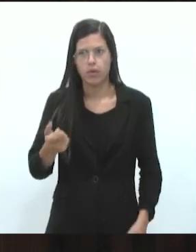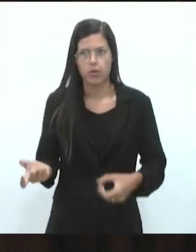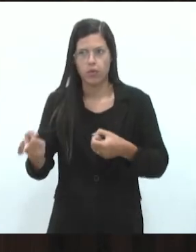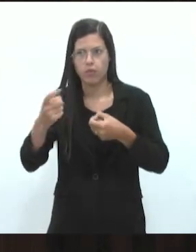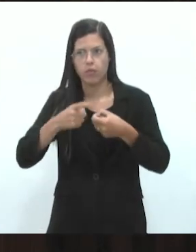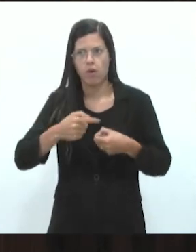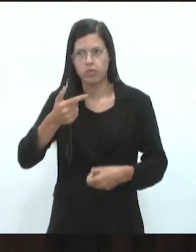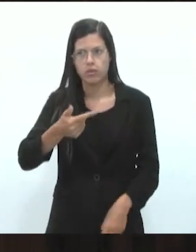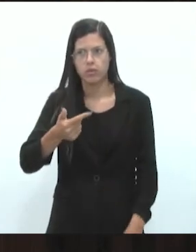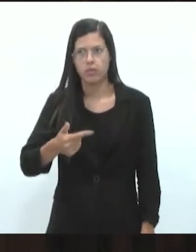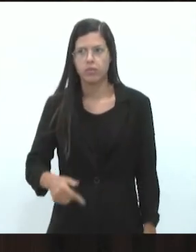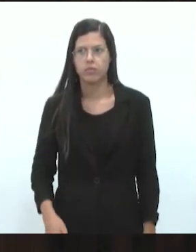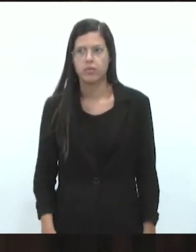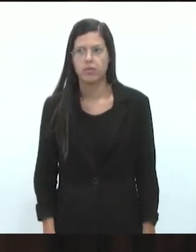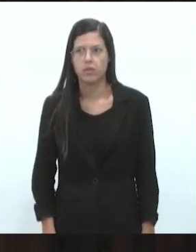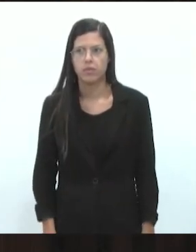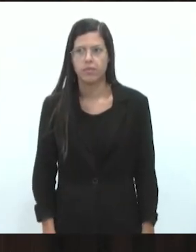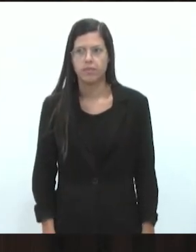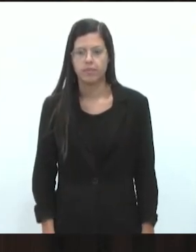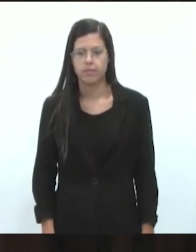e retorna em segunda.